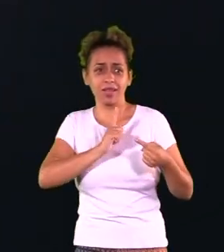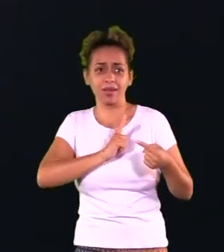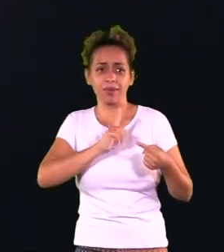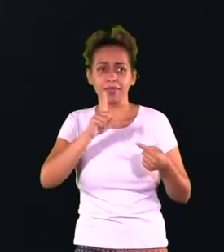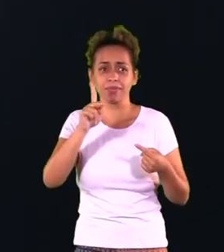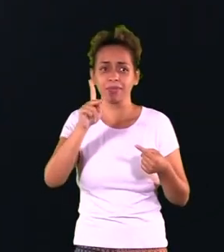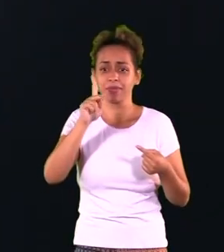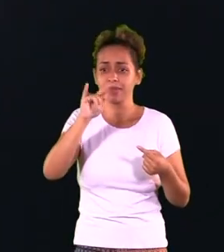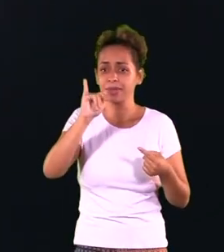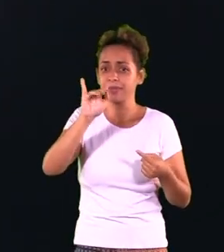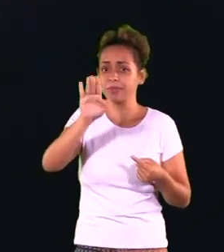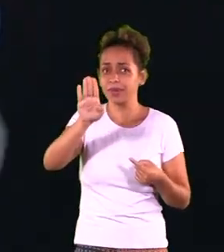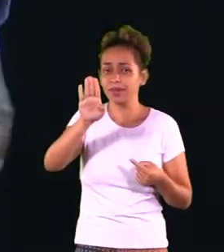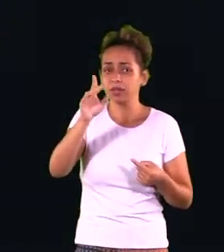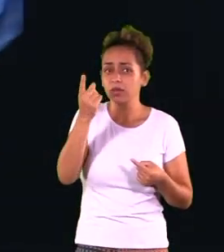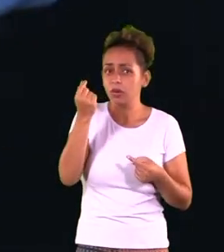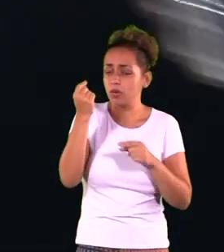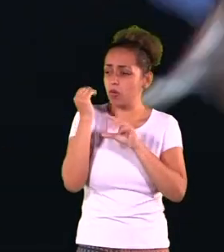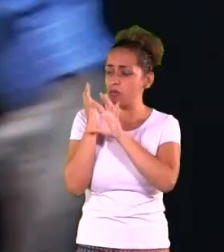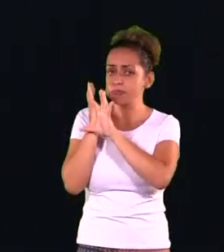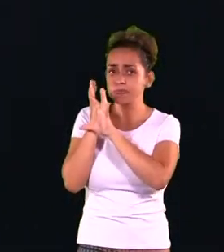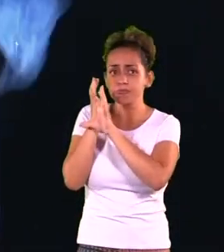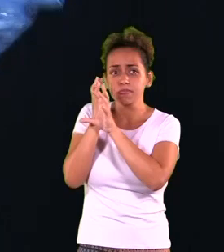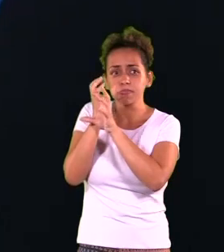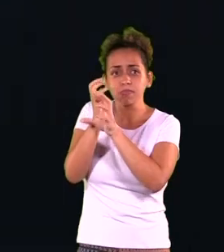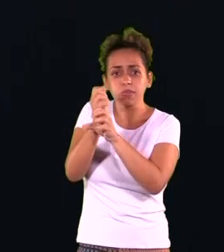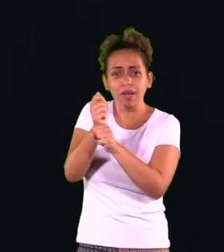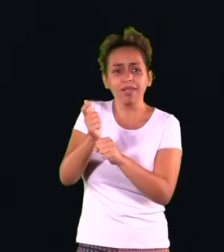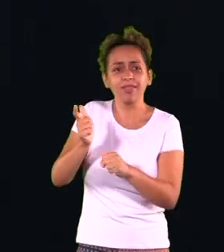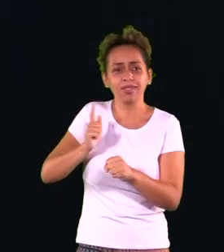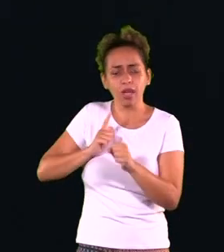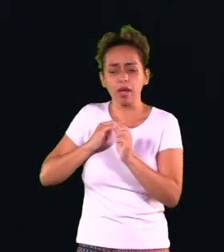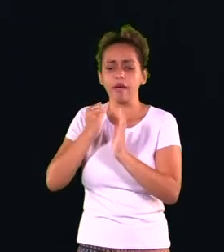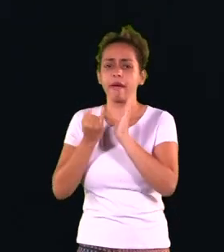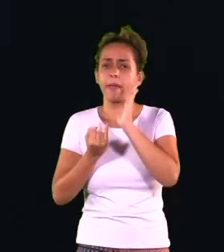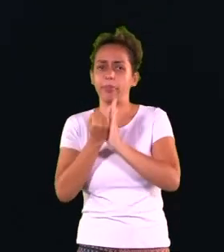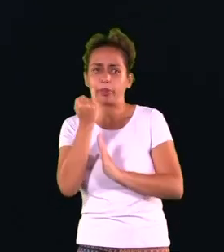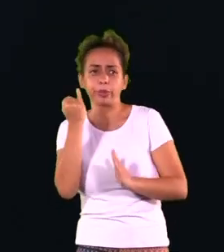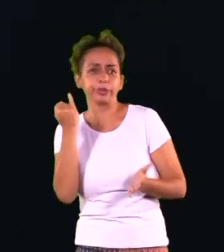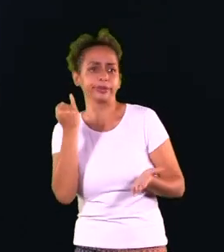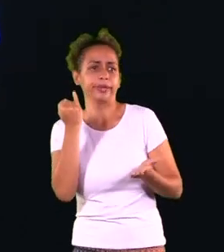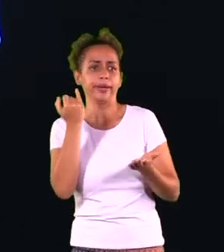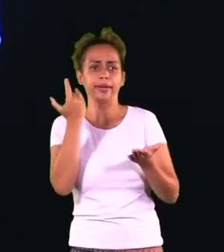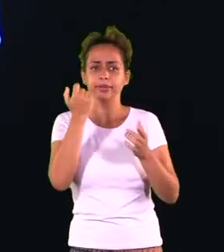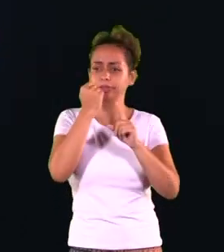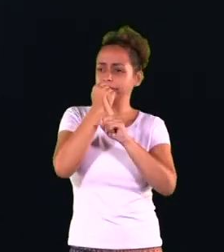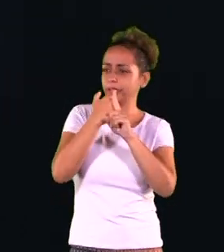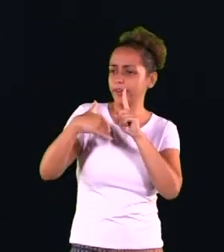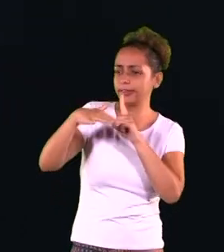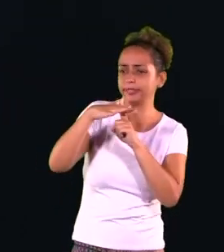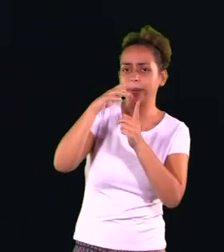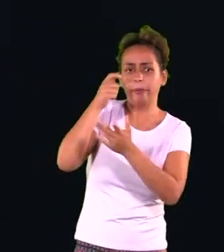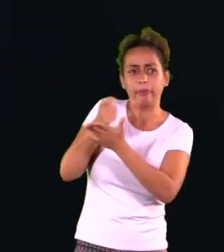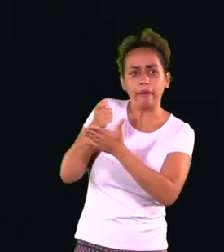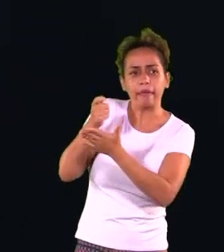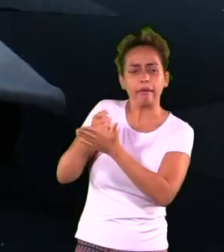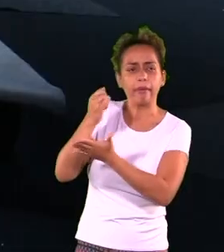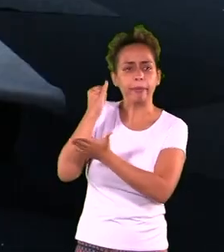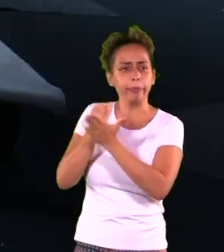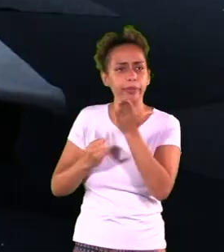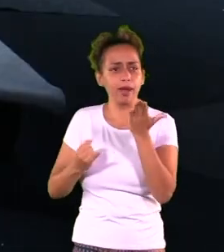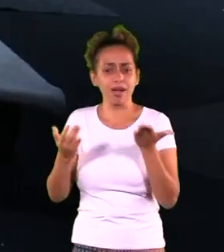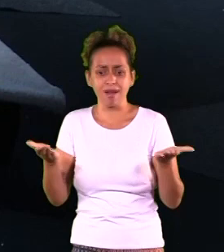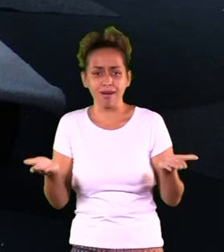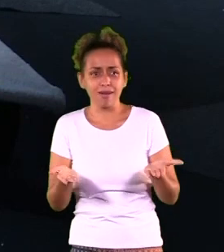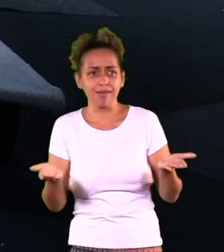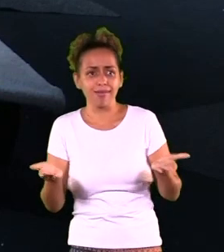existe todo mundo imposto que é pago pela sociedade brasileira e vamos começar a olhar